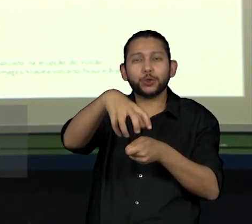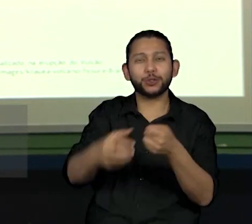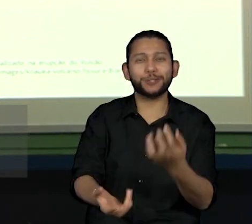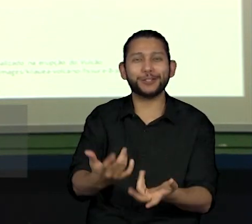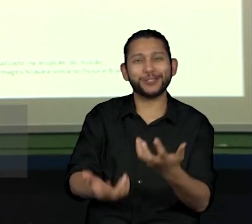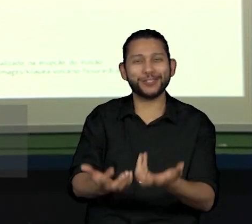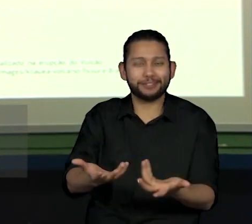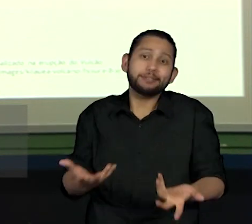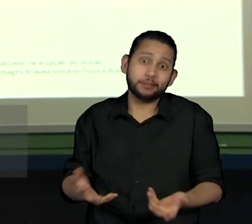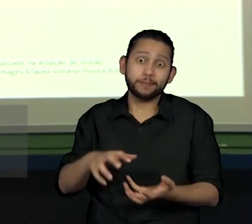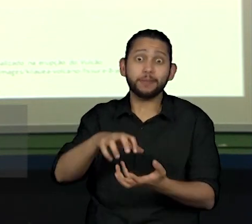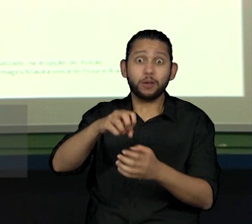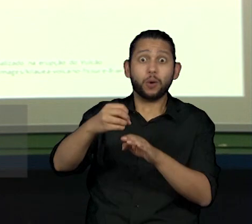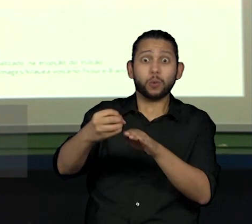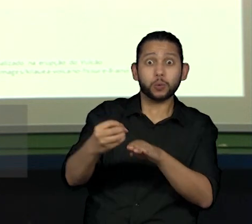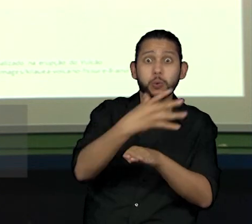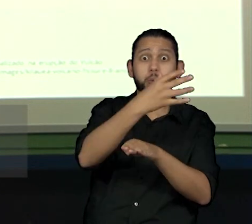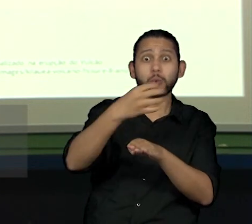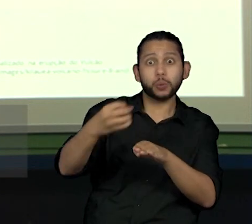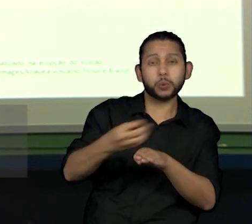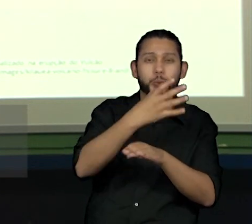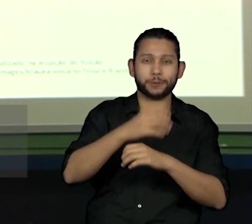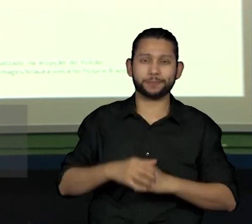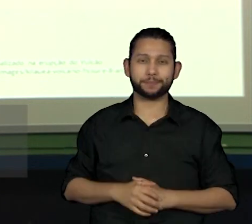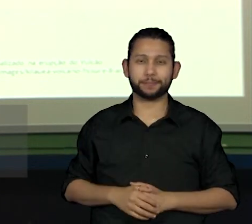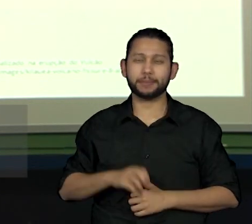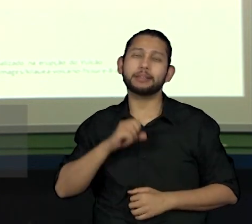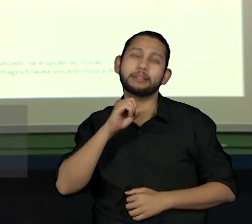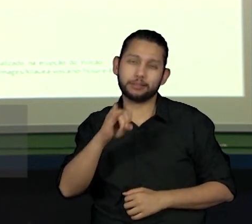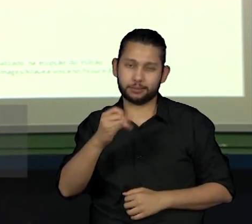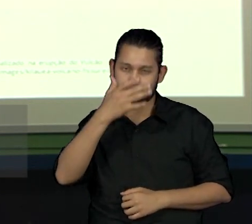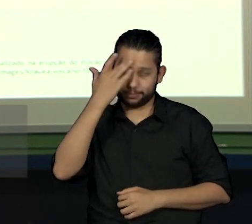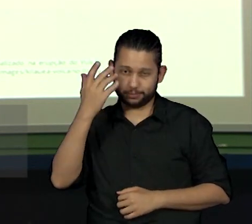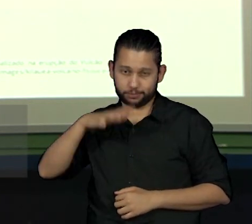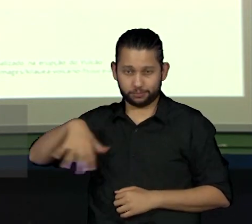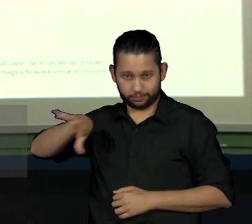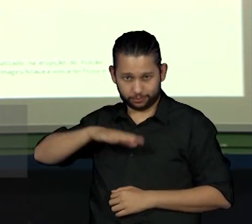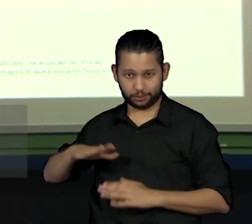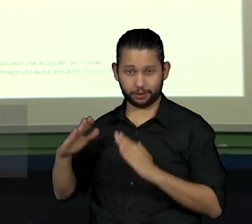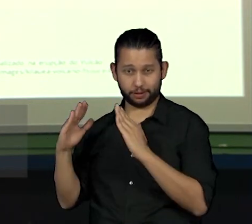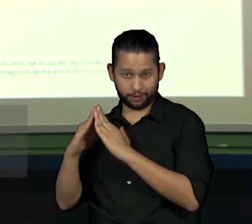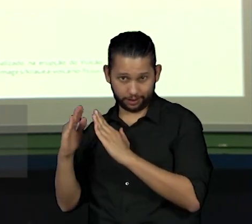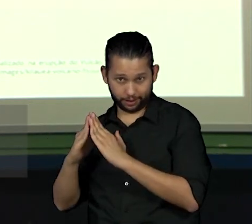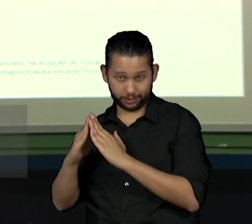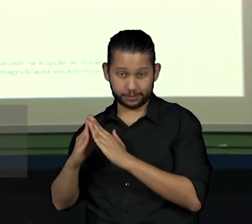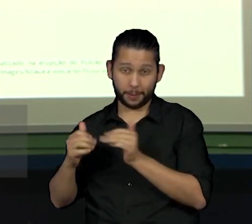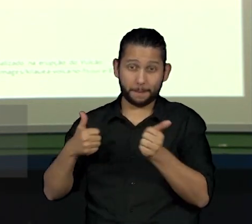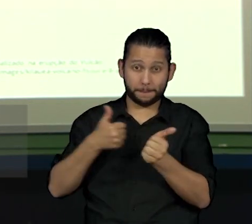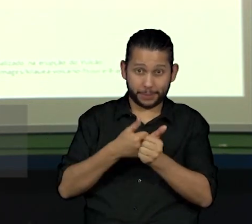é o problema de quem mora perto de locais onde sai essa pressão?